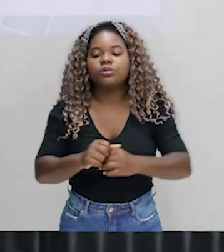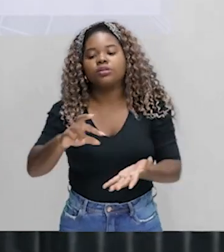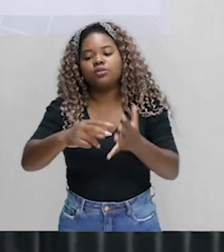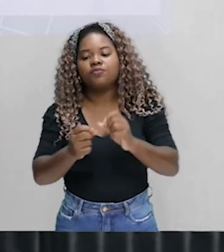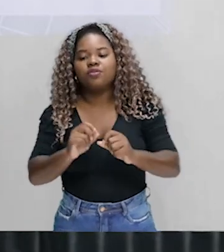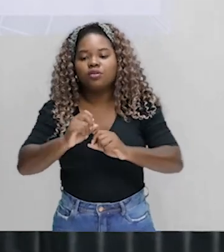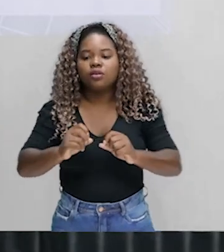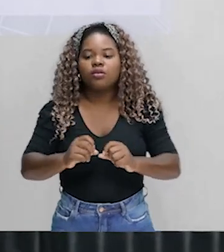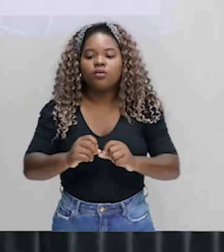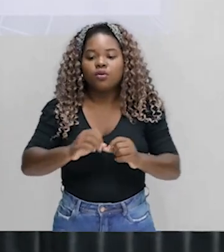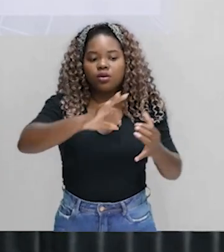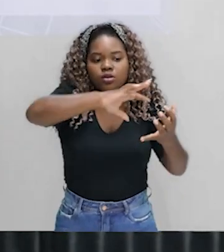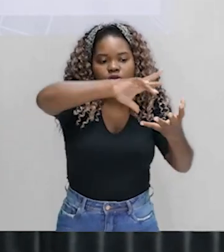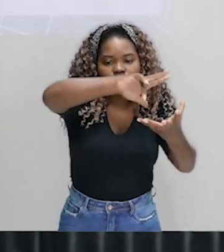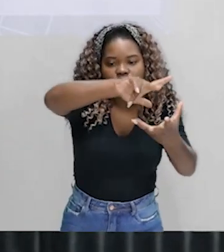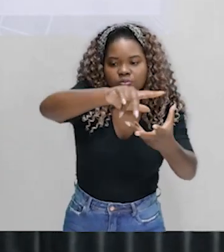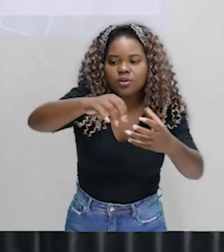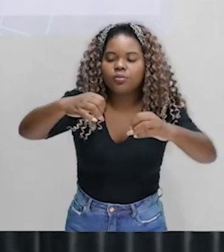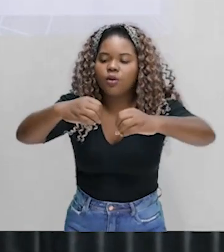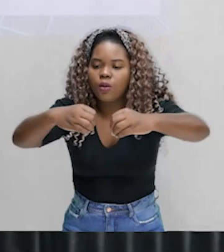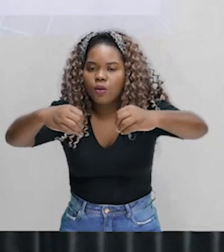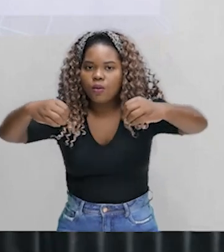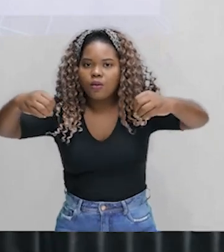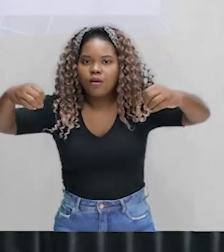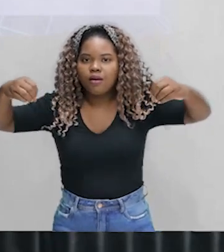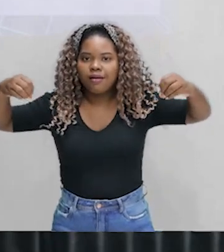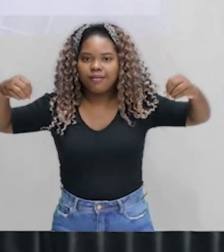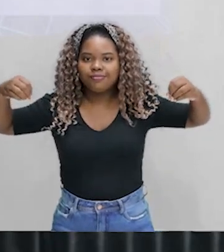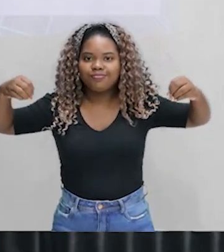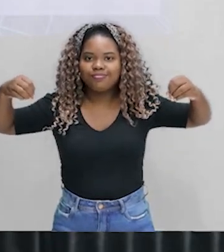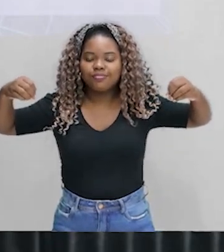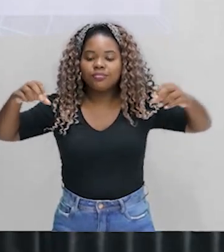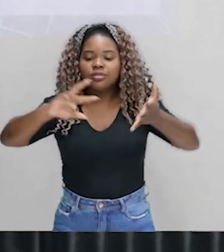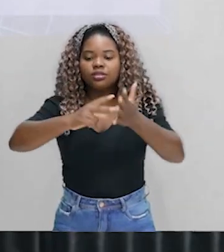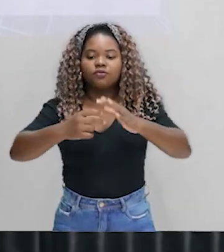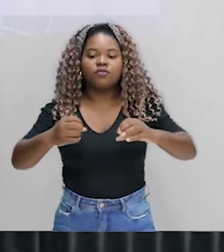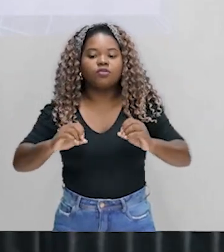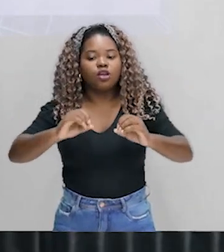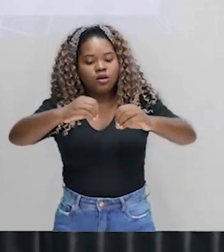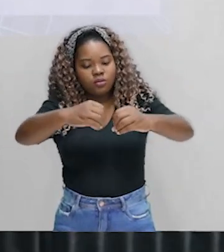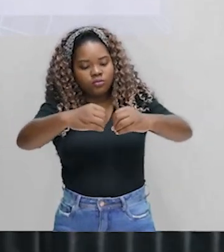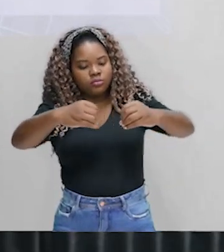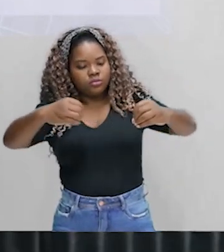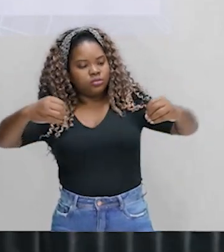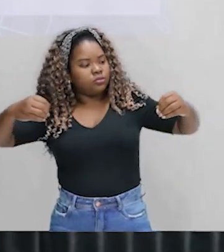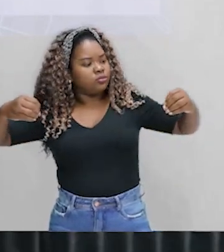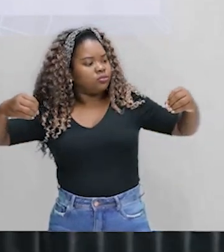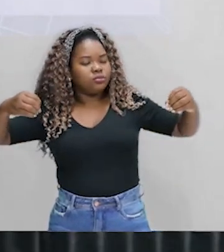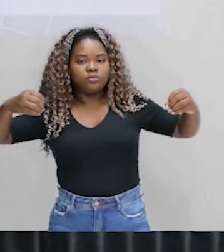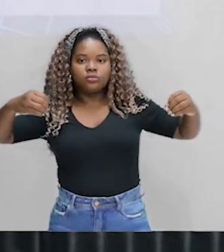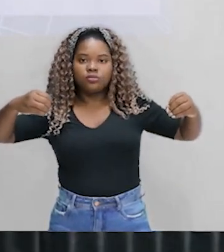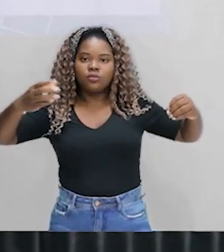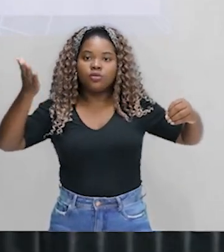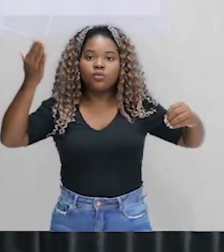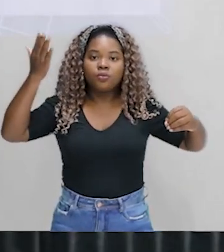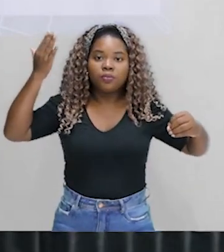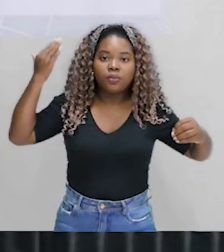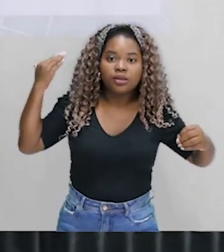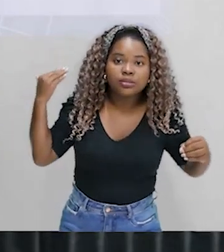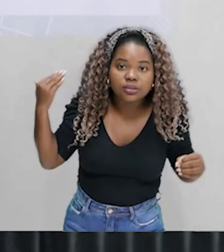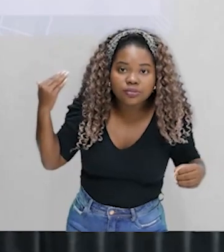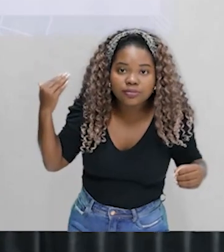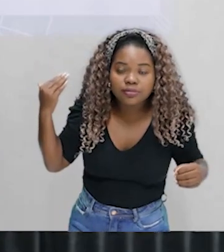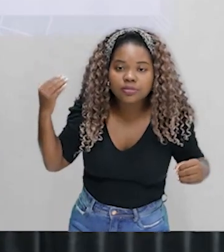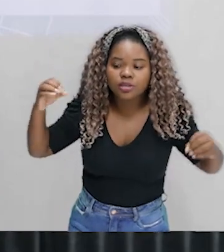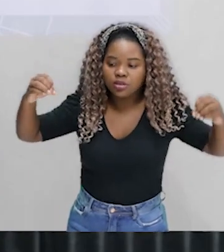mais. Isso significa dizer que se eles estão se afastando, no passado bem remoto, eles estavam